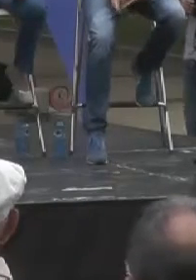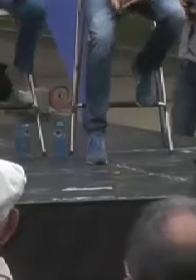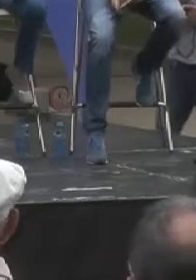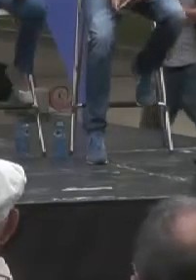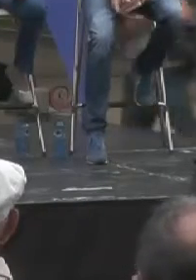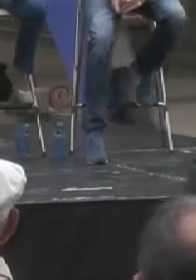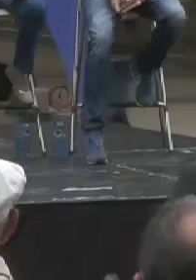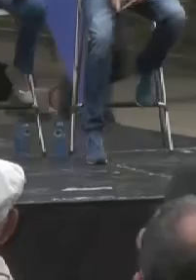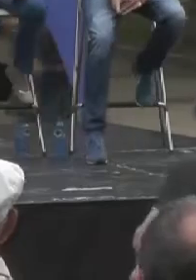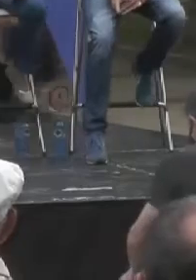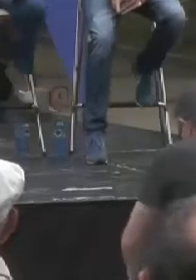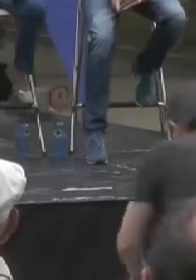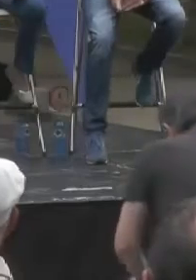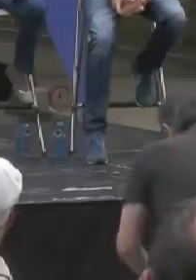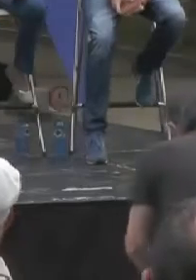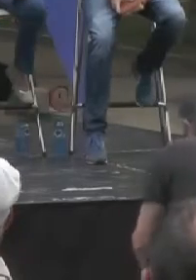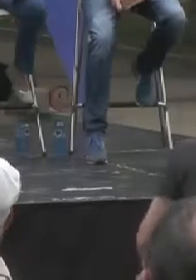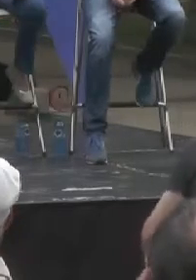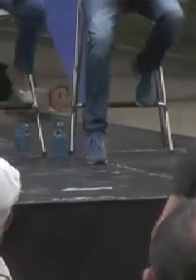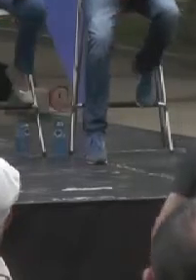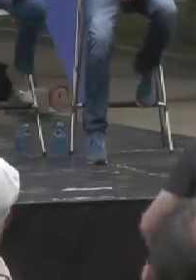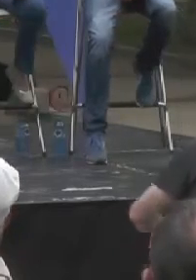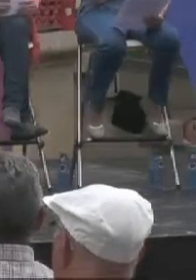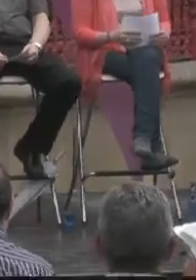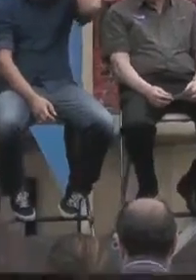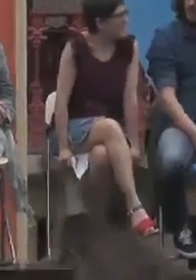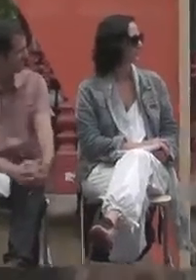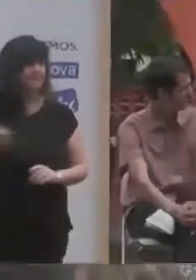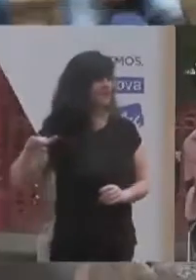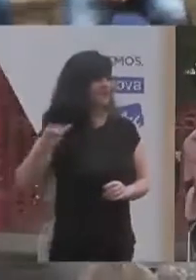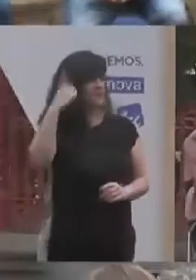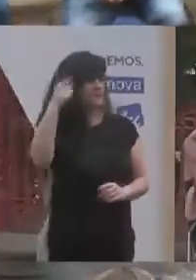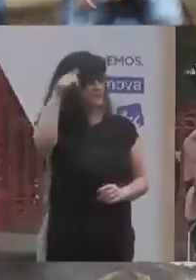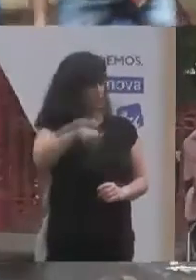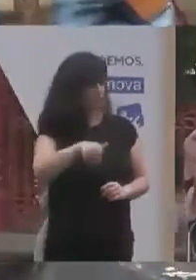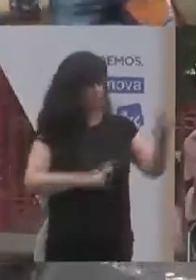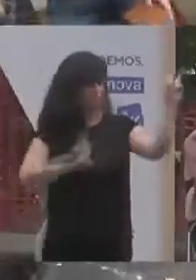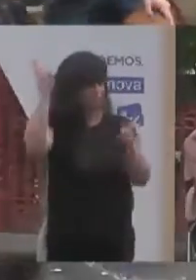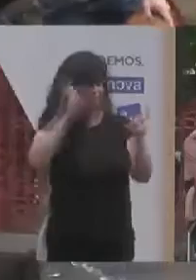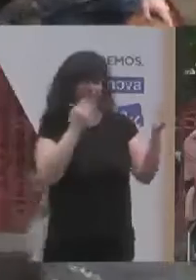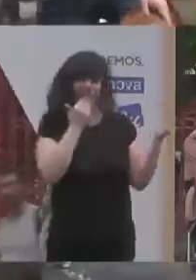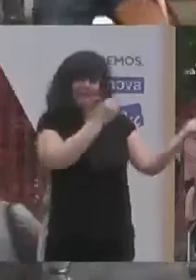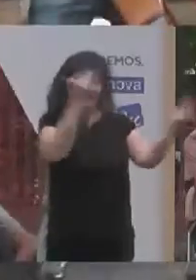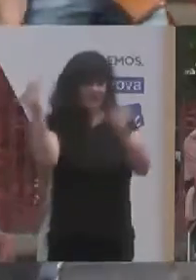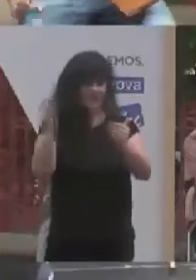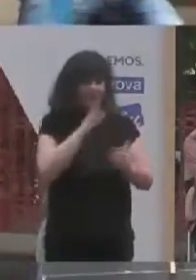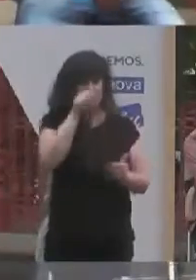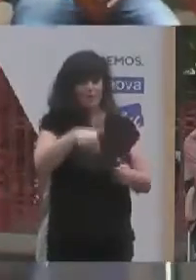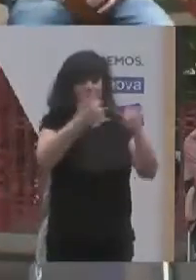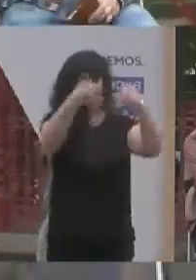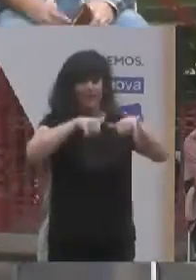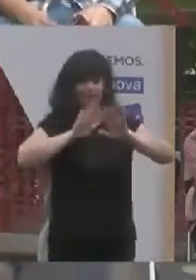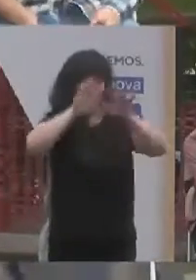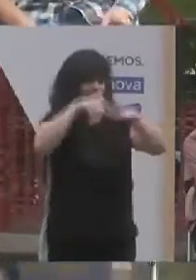Ola, bo día a todas e a todos, e grazas por achegarvos hoxe ata aquí ao acto de En Marea